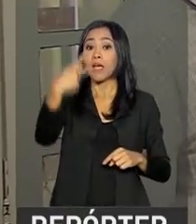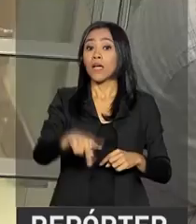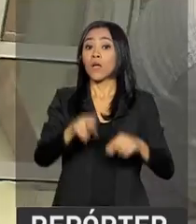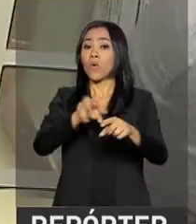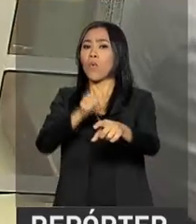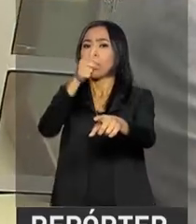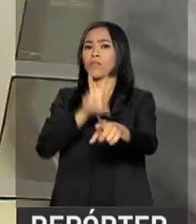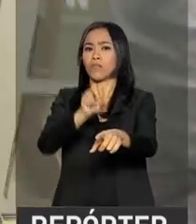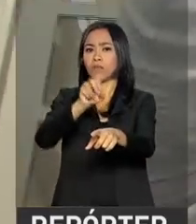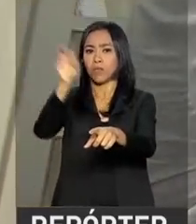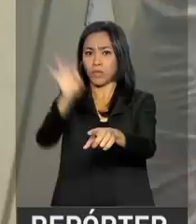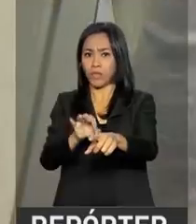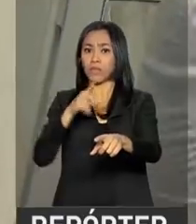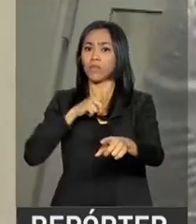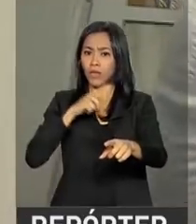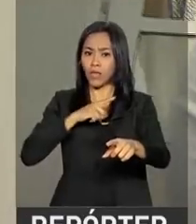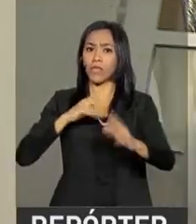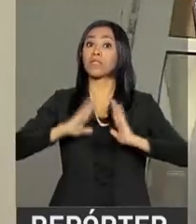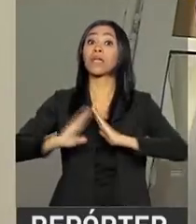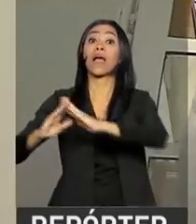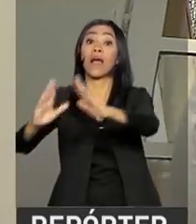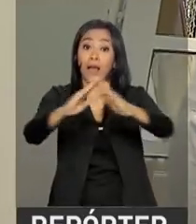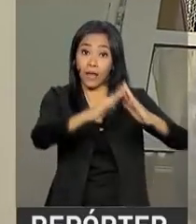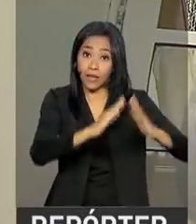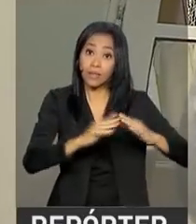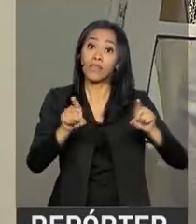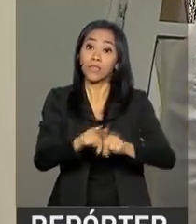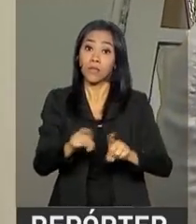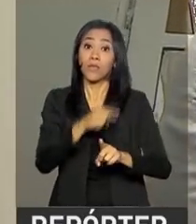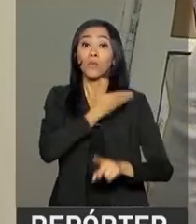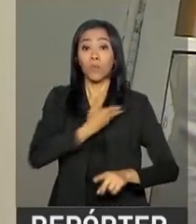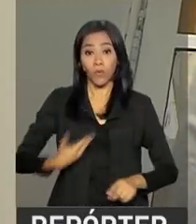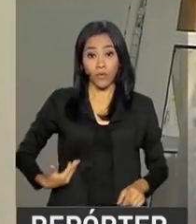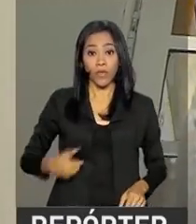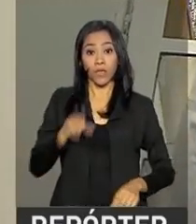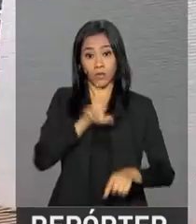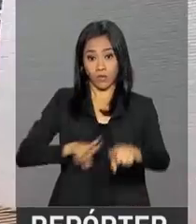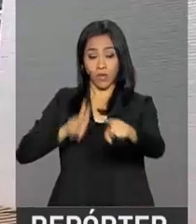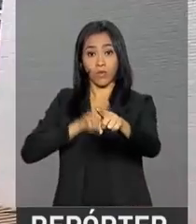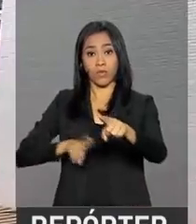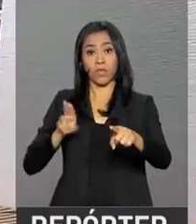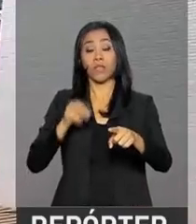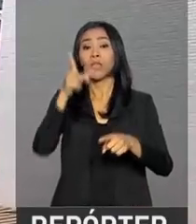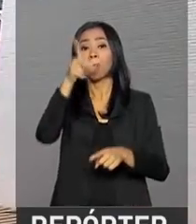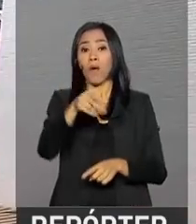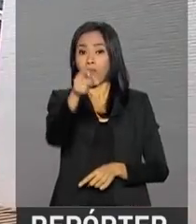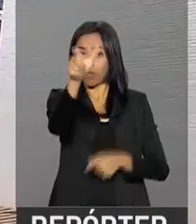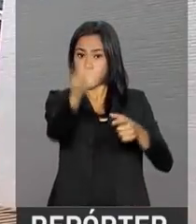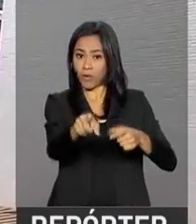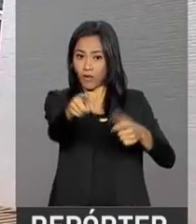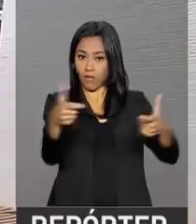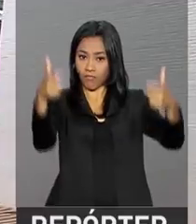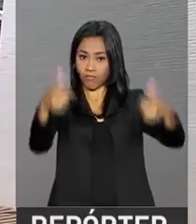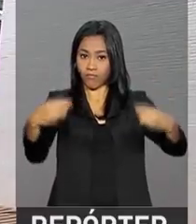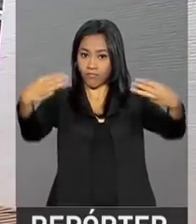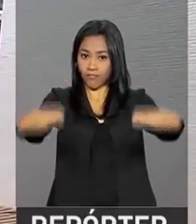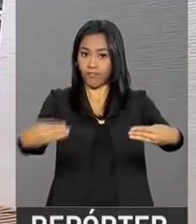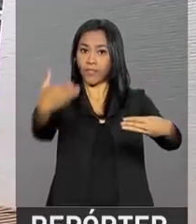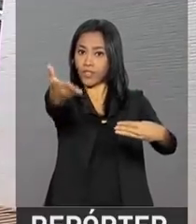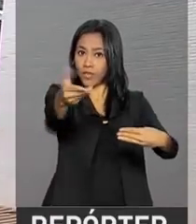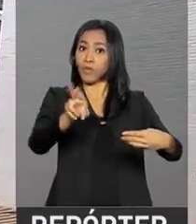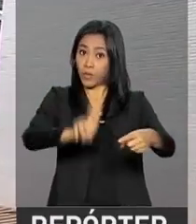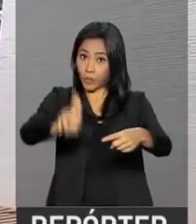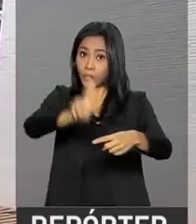e o governo também aderiu à prática de consumo consciente um exemplo é a sede do ministério de minas e energia em brasília